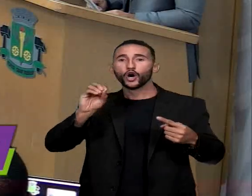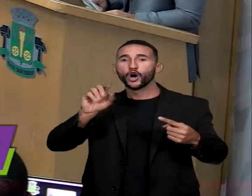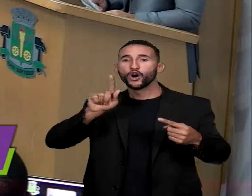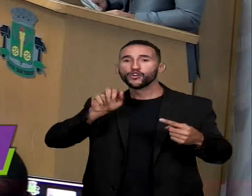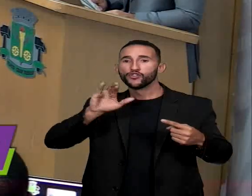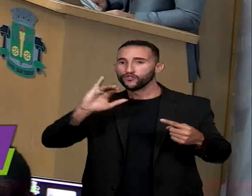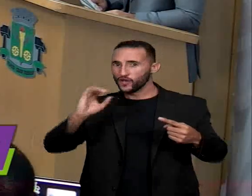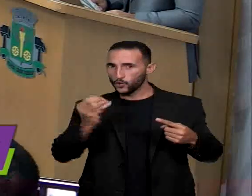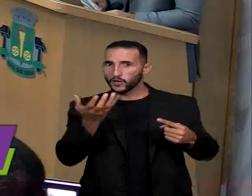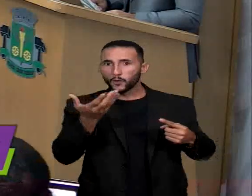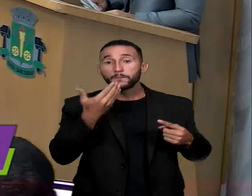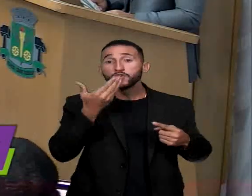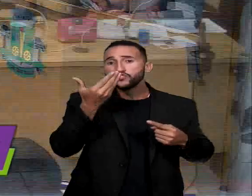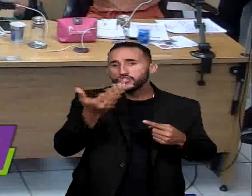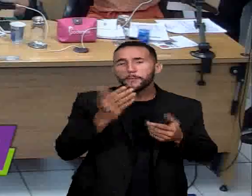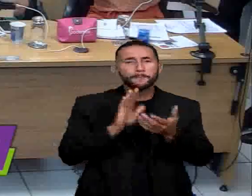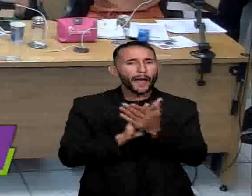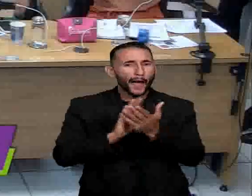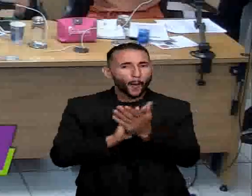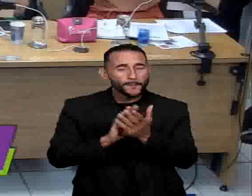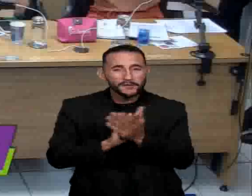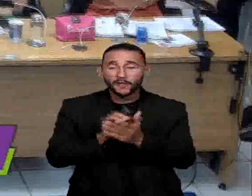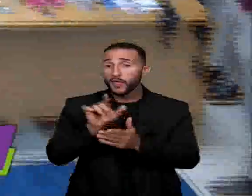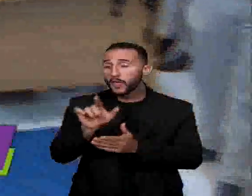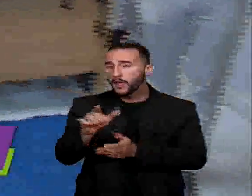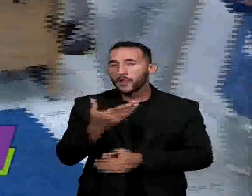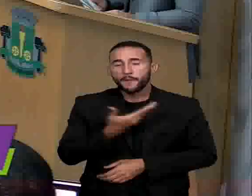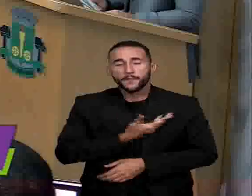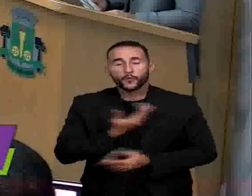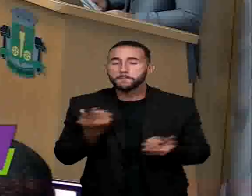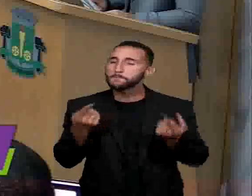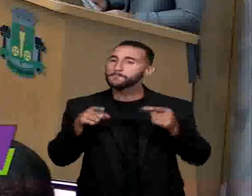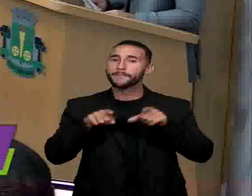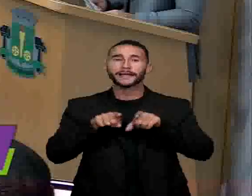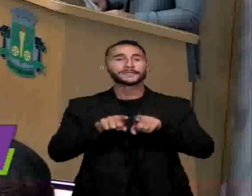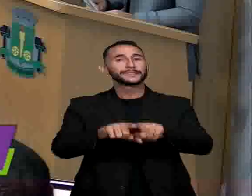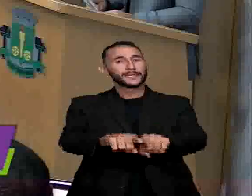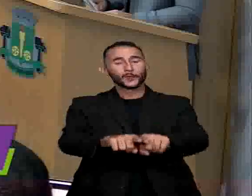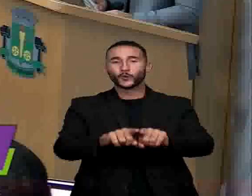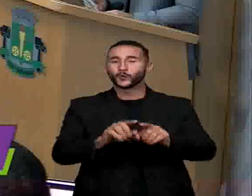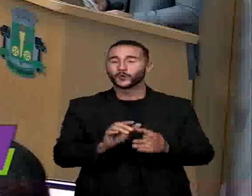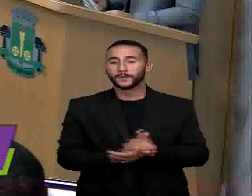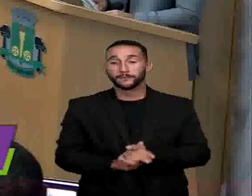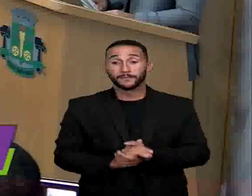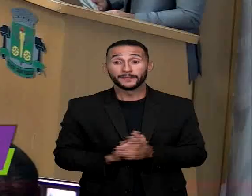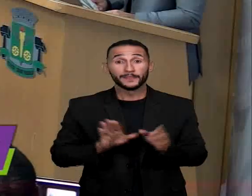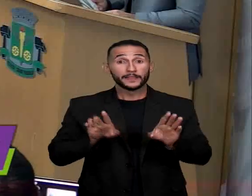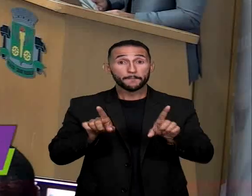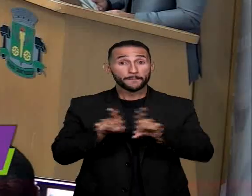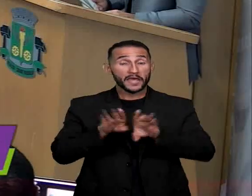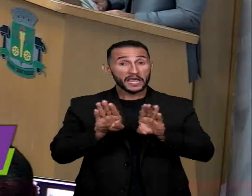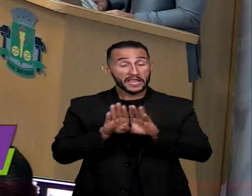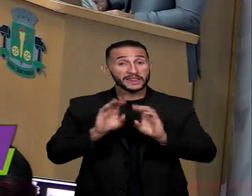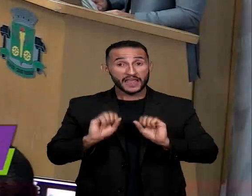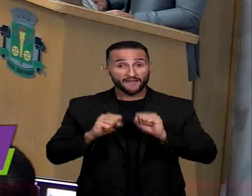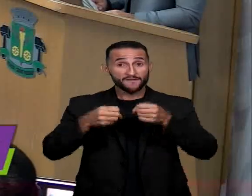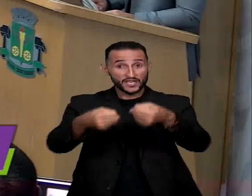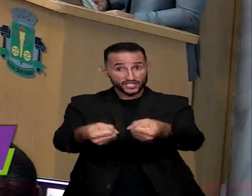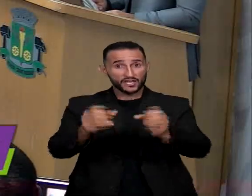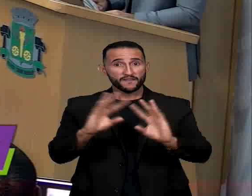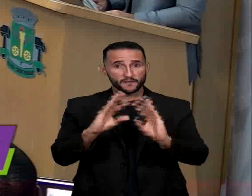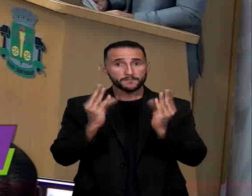salva de palmas Rogério Santos tem Sid de parceiro um defensor da família